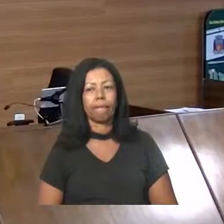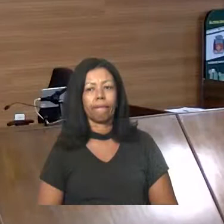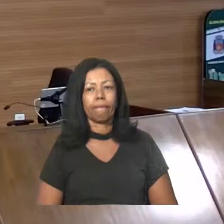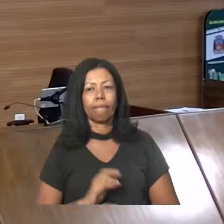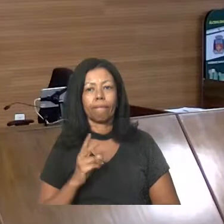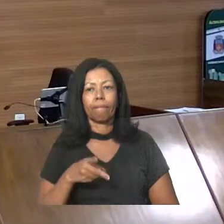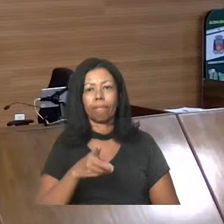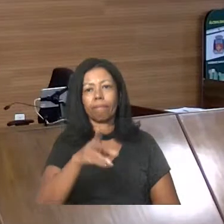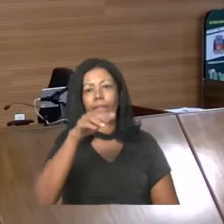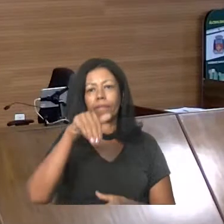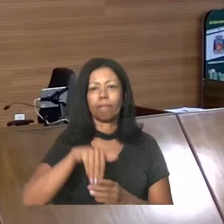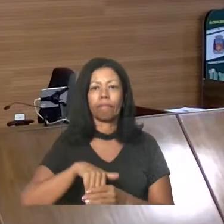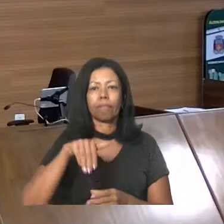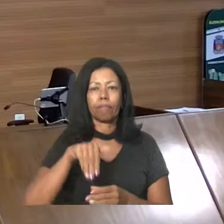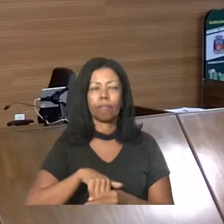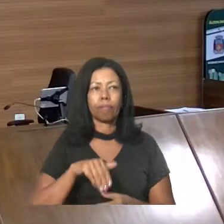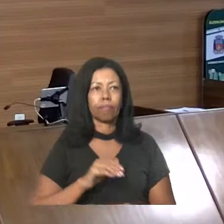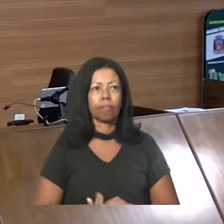Continue em votação.